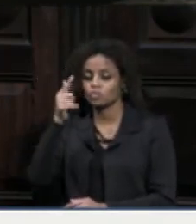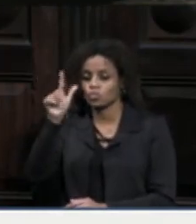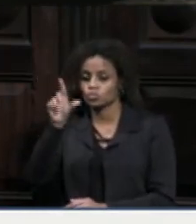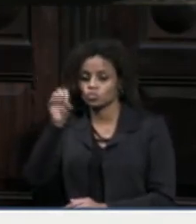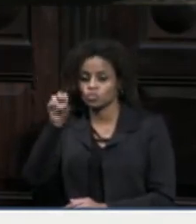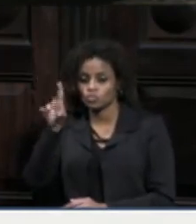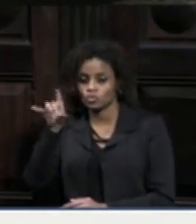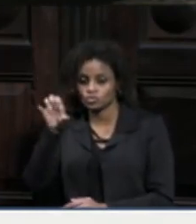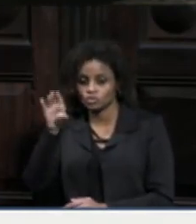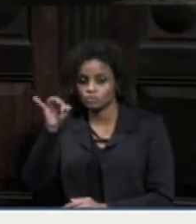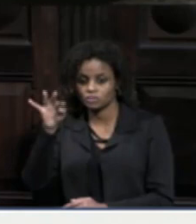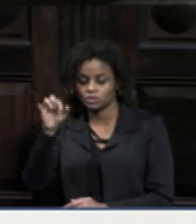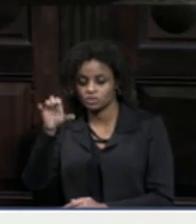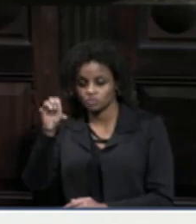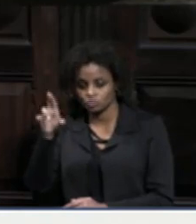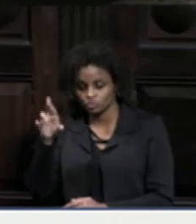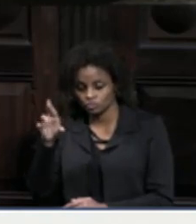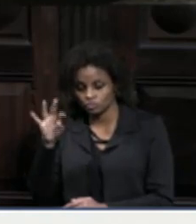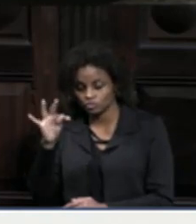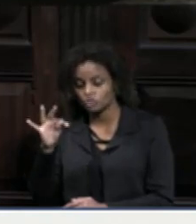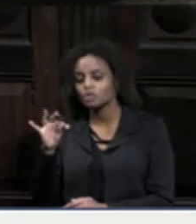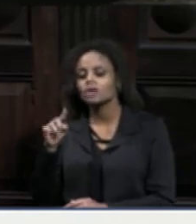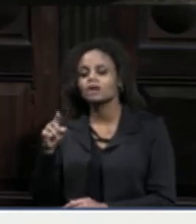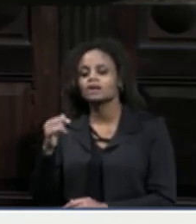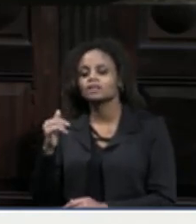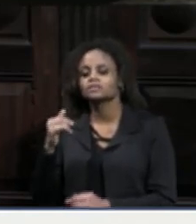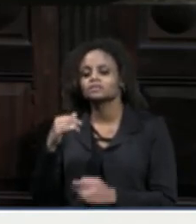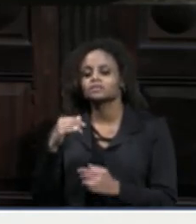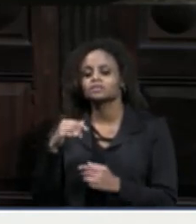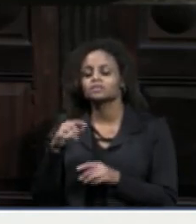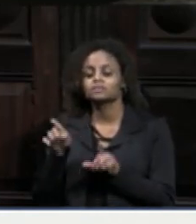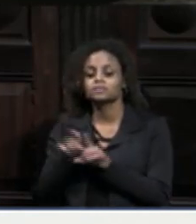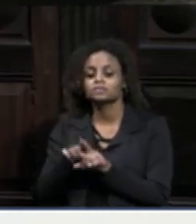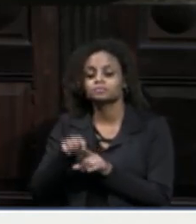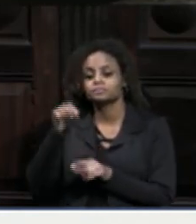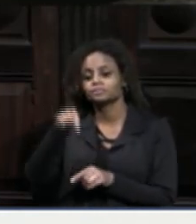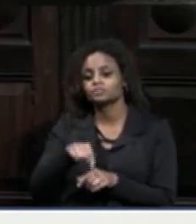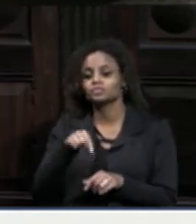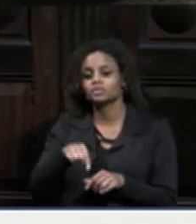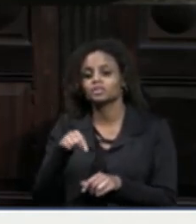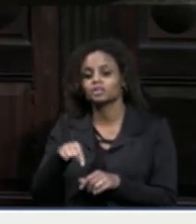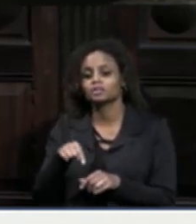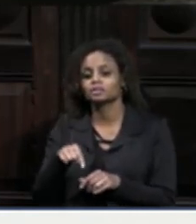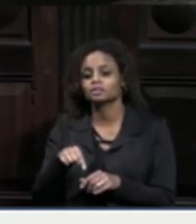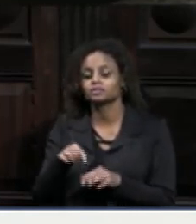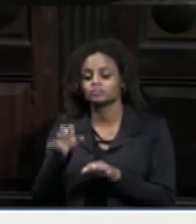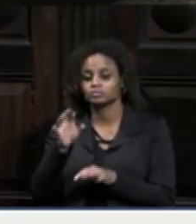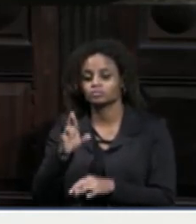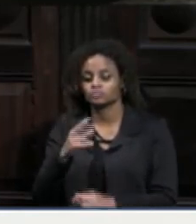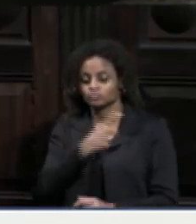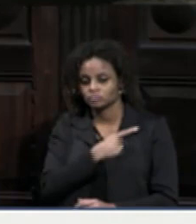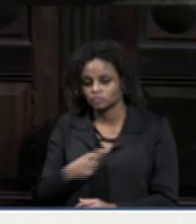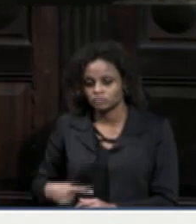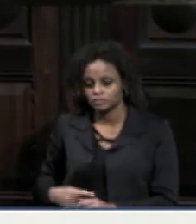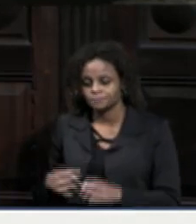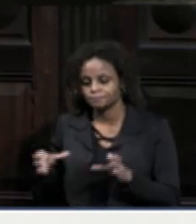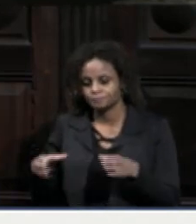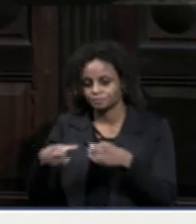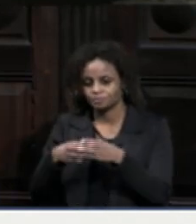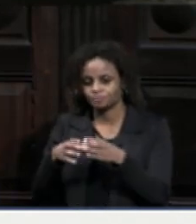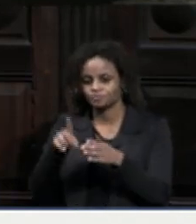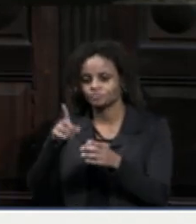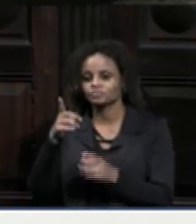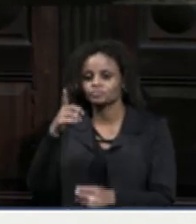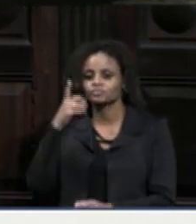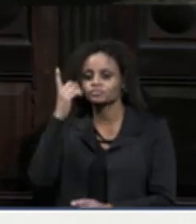Está aqui o vice-presidente, o deputado Valdec, que também é um